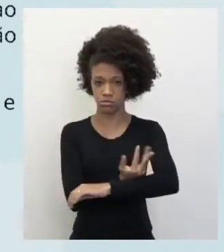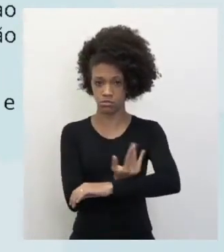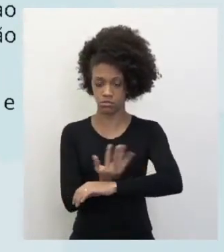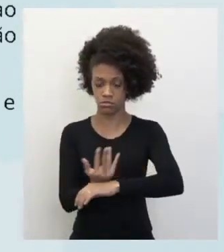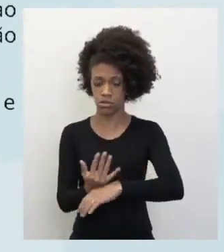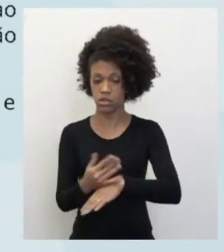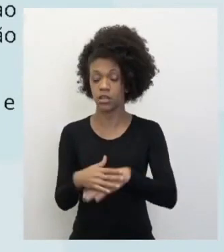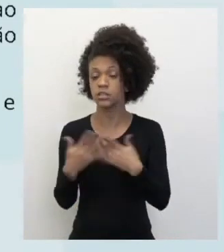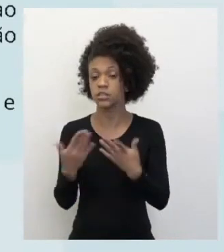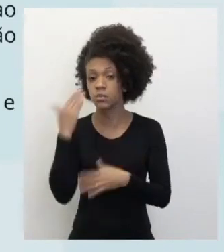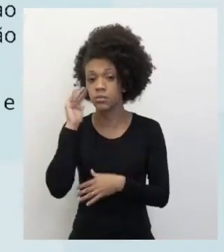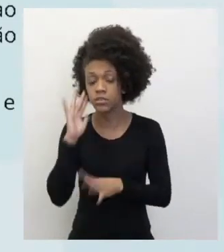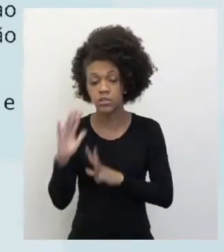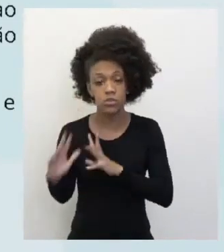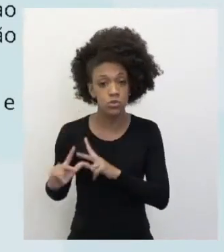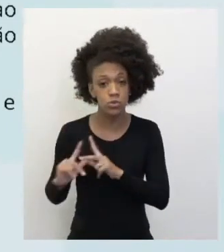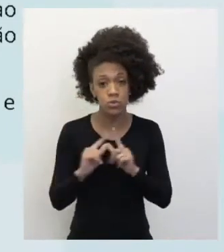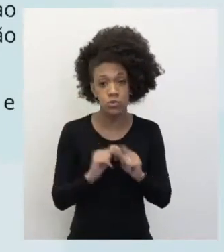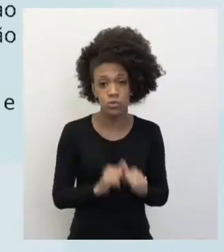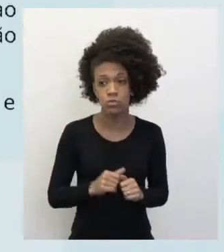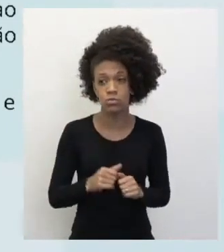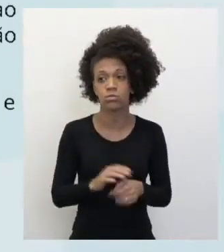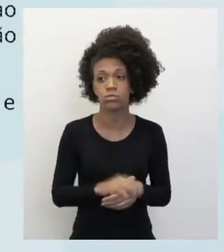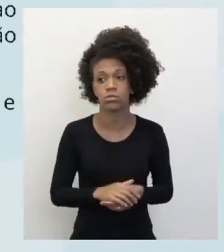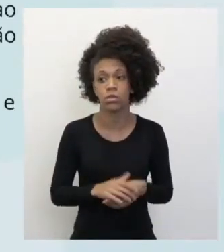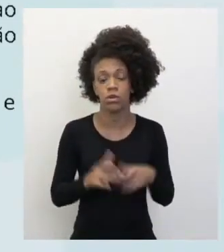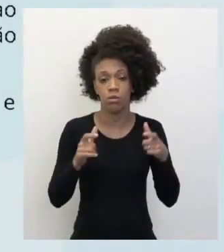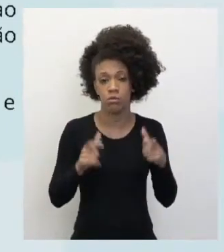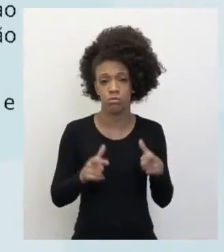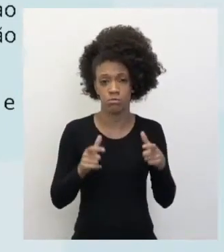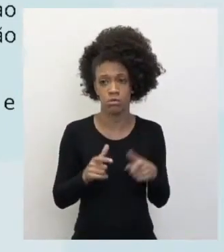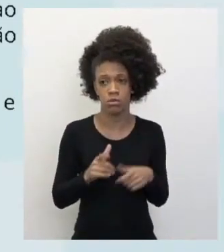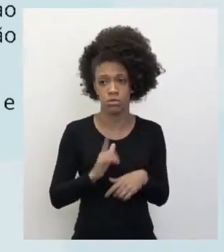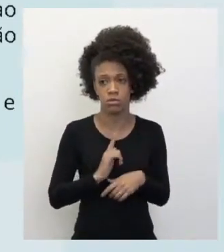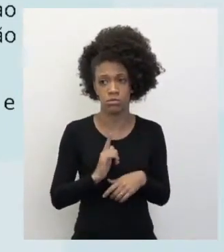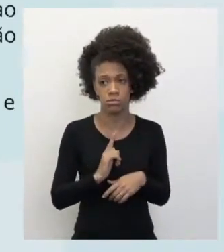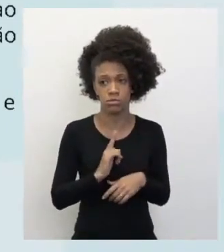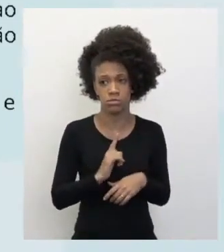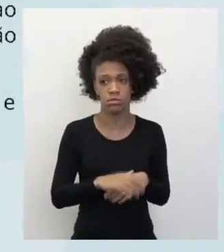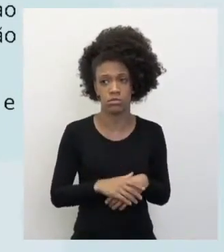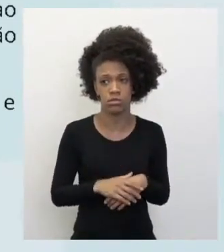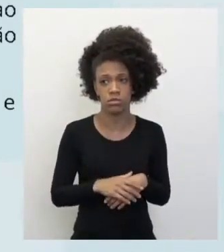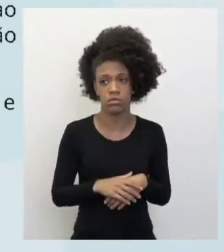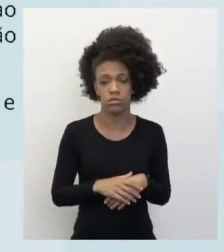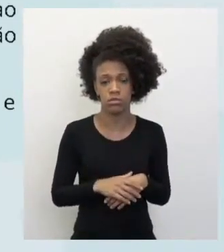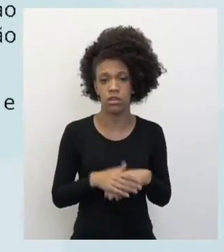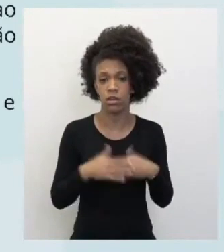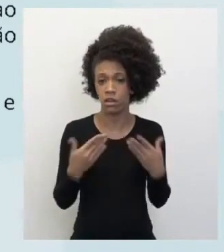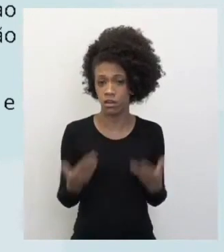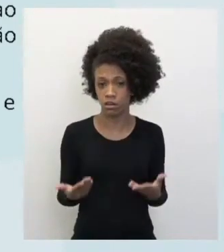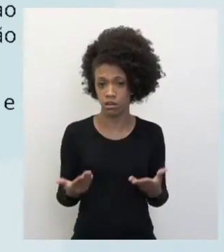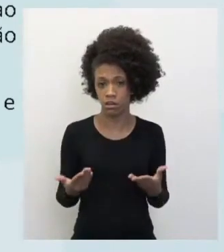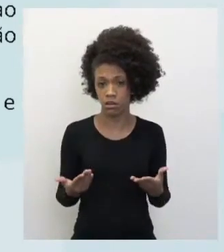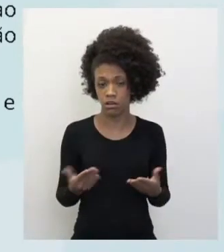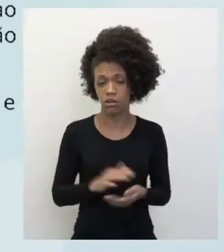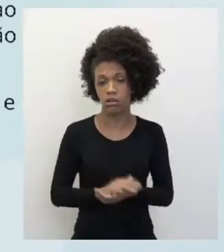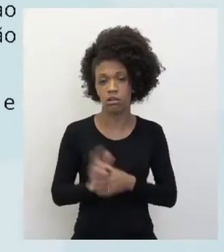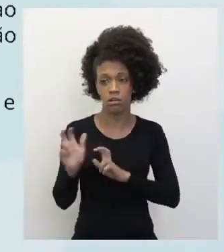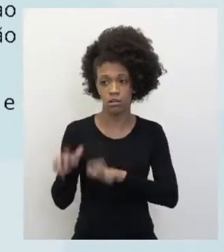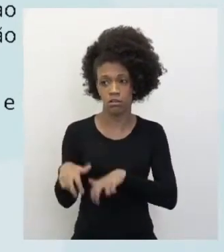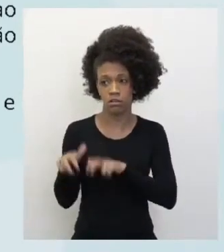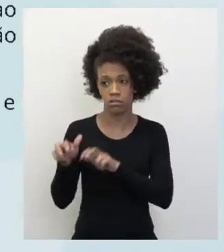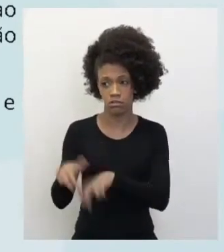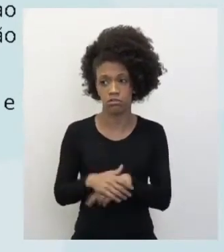Então, o feudo é toda a propriedade que tinha como principal finalidade a produção agrícola. As